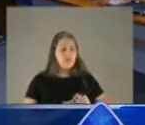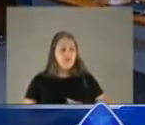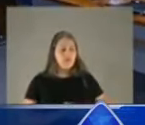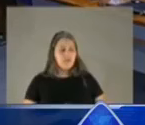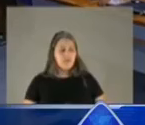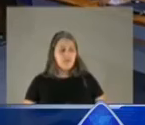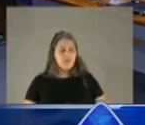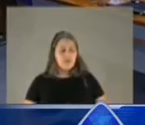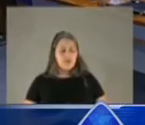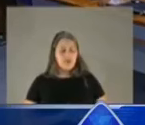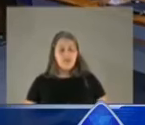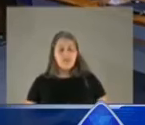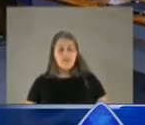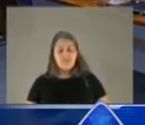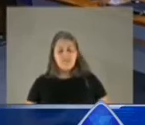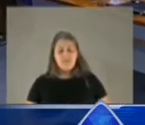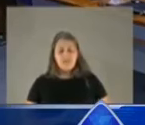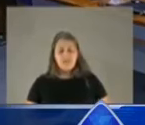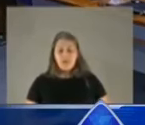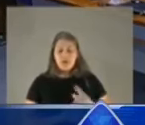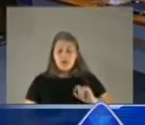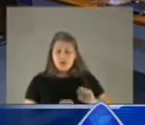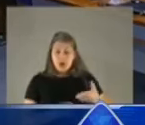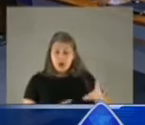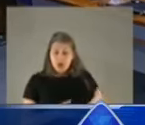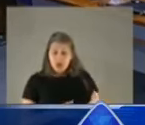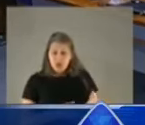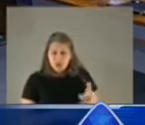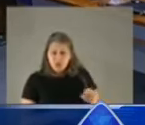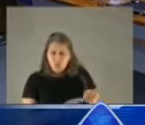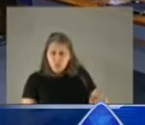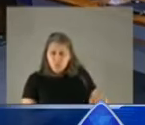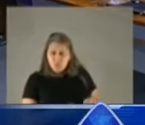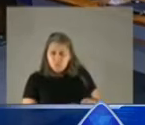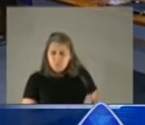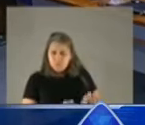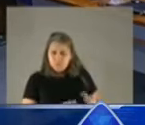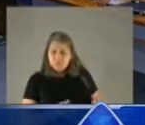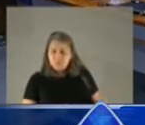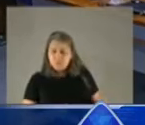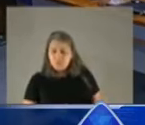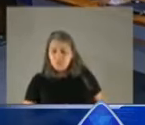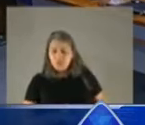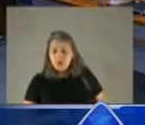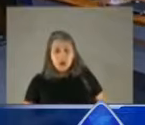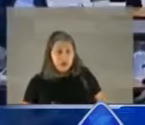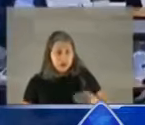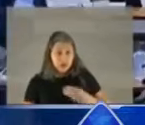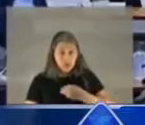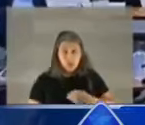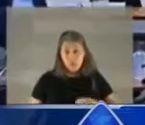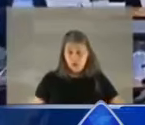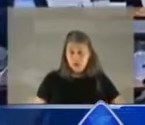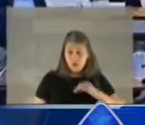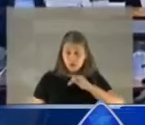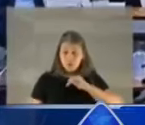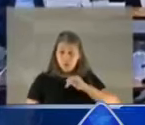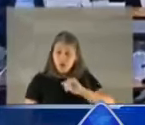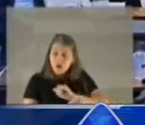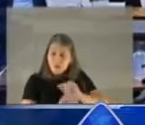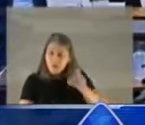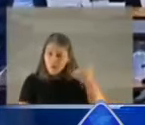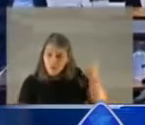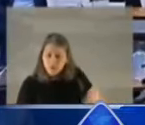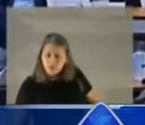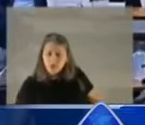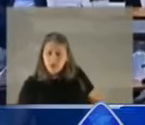ser o gabinete do ódio que faz essa triagem aí. Aí não passou, doutor Luana, só para reiterar, então o ministro lhe comunicou que a sua